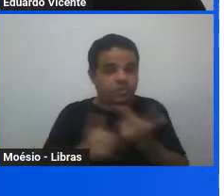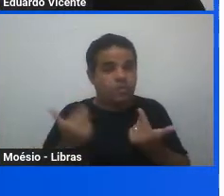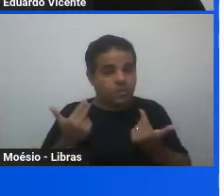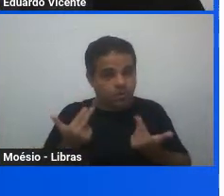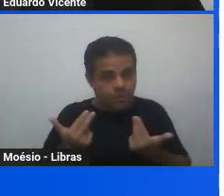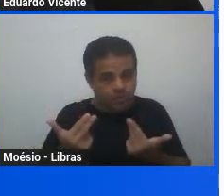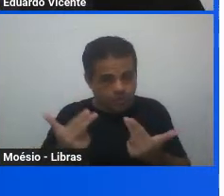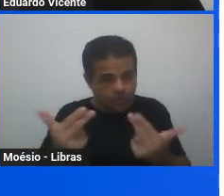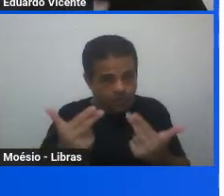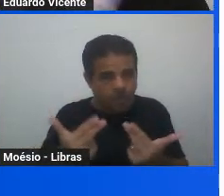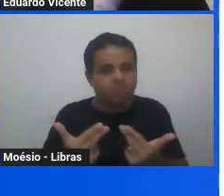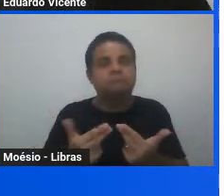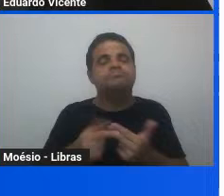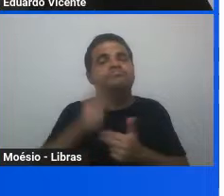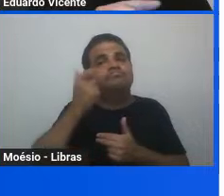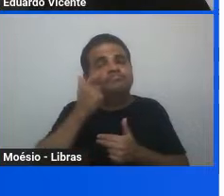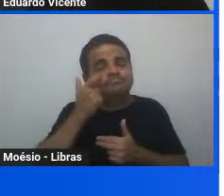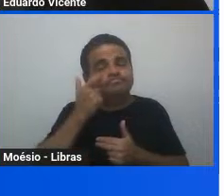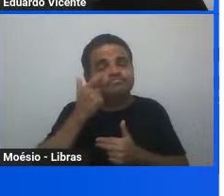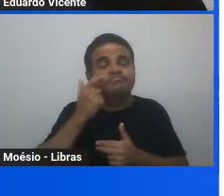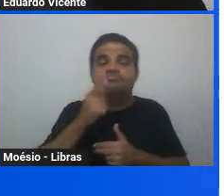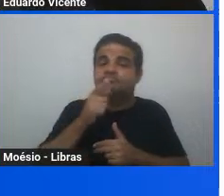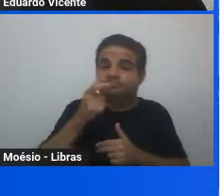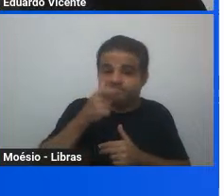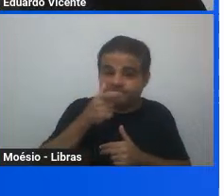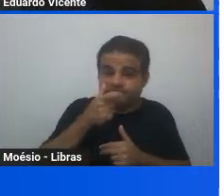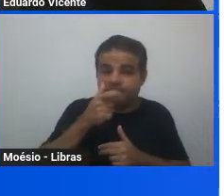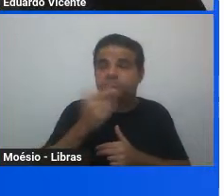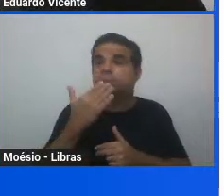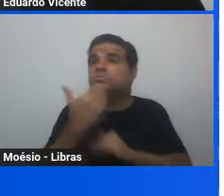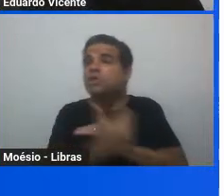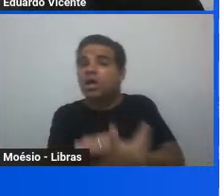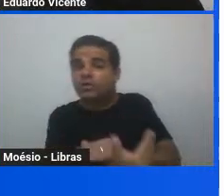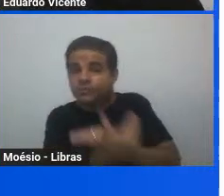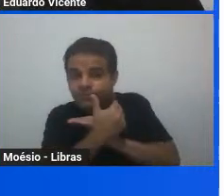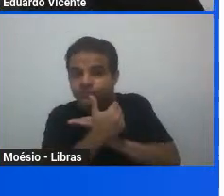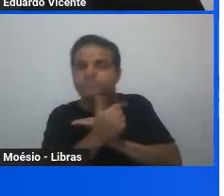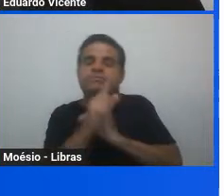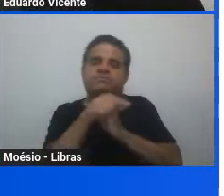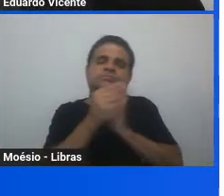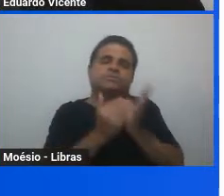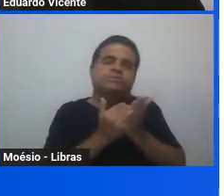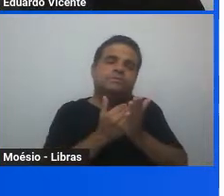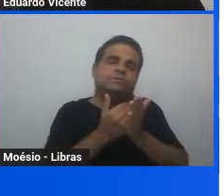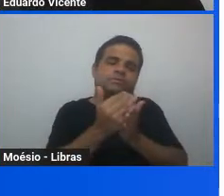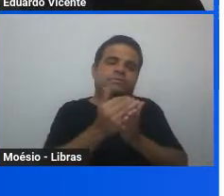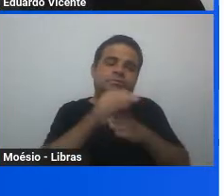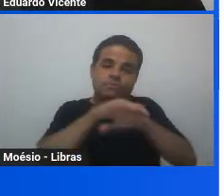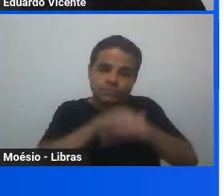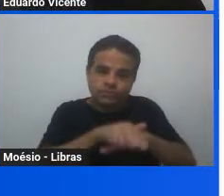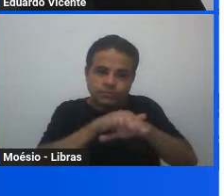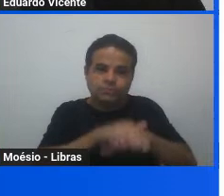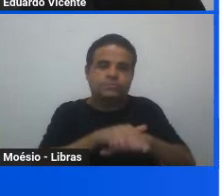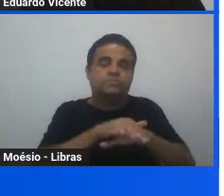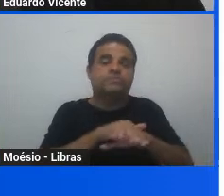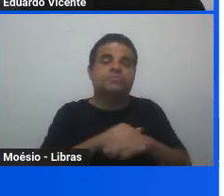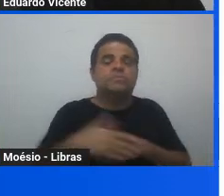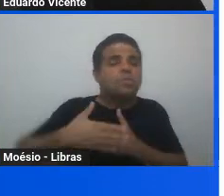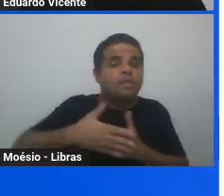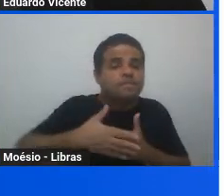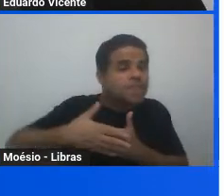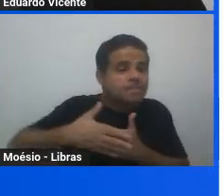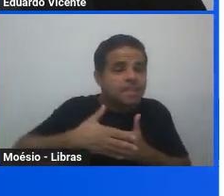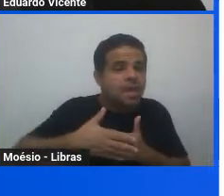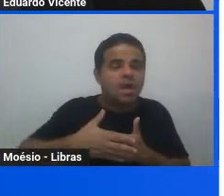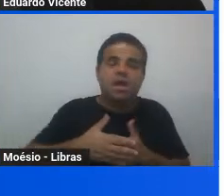Vou primeiro reconhecer, pedir ajuda, iniciar as compressões. No bebê, olha,